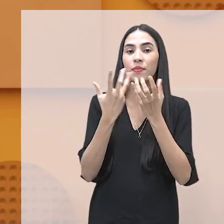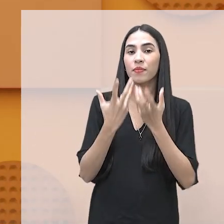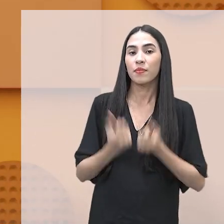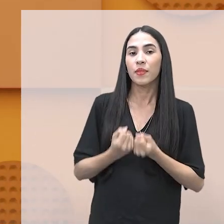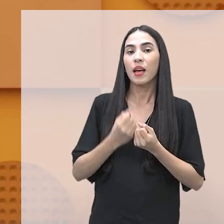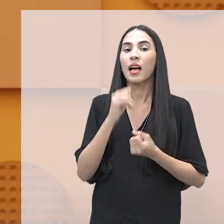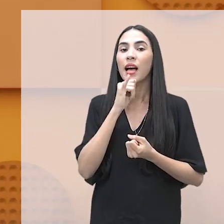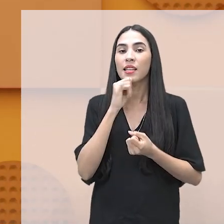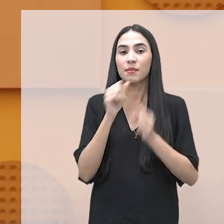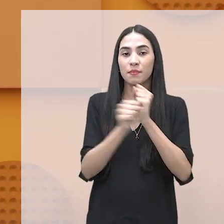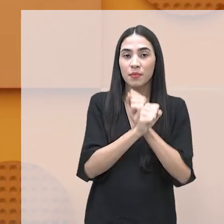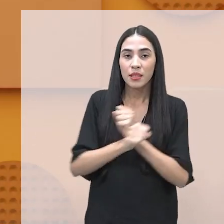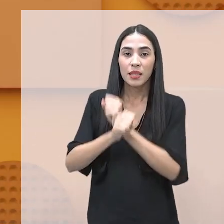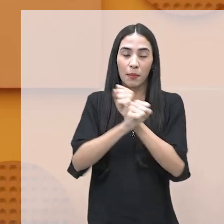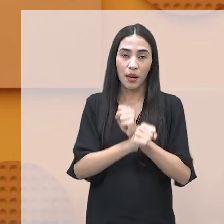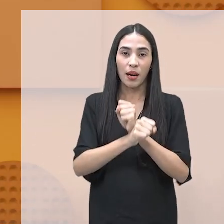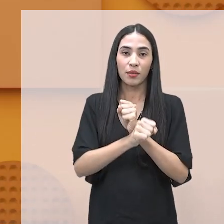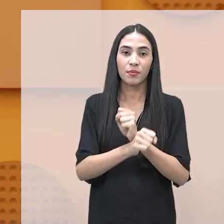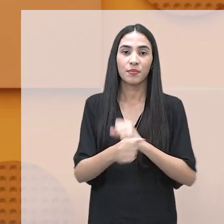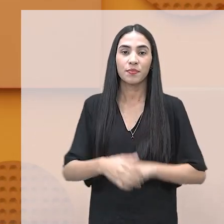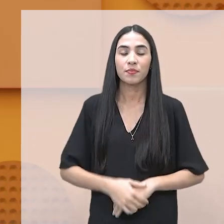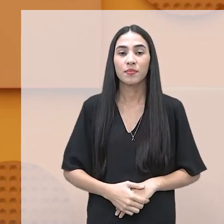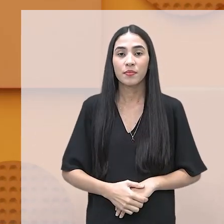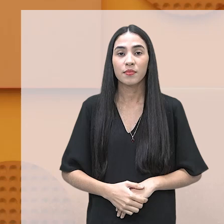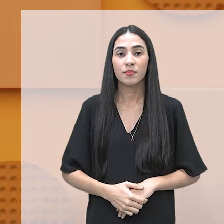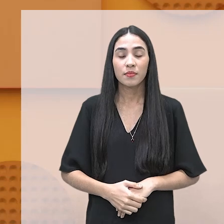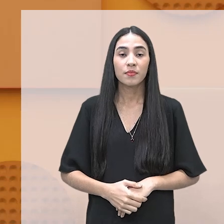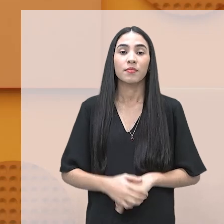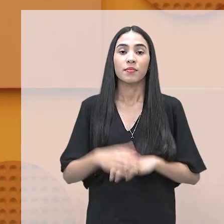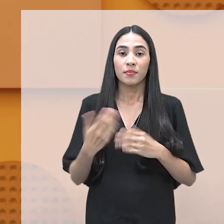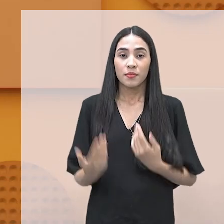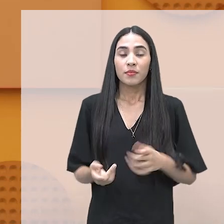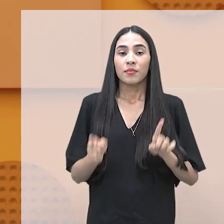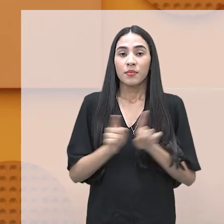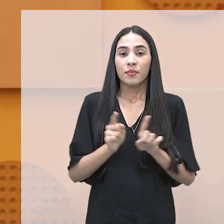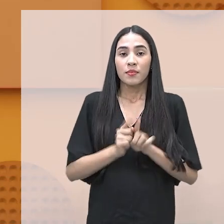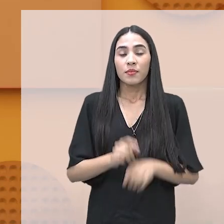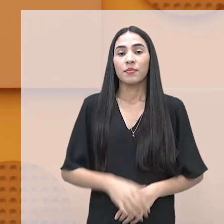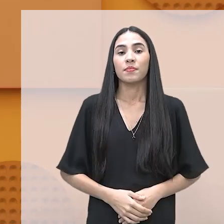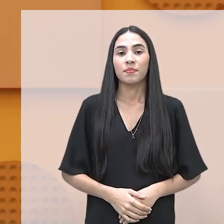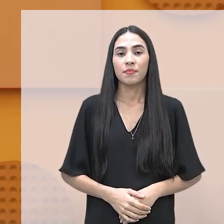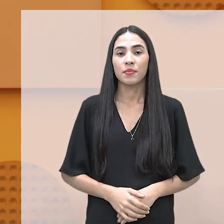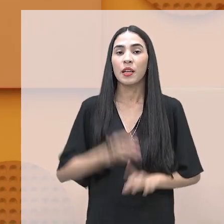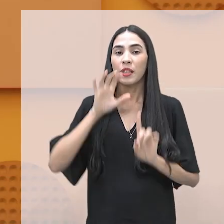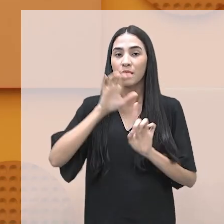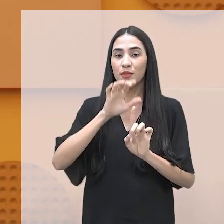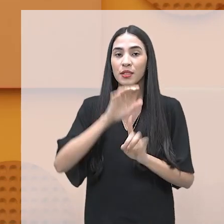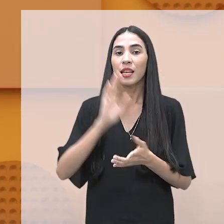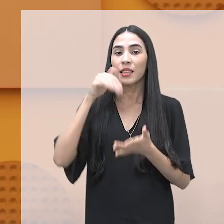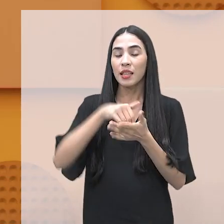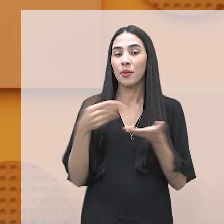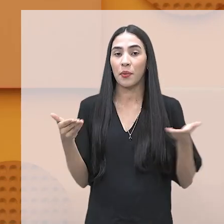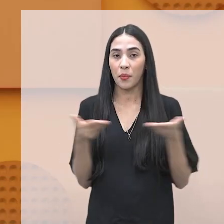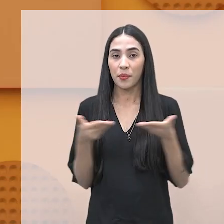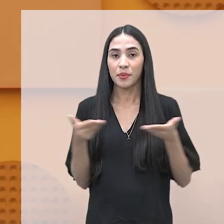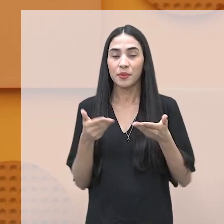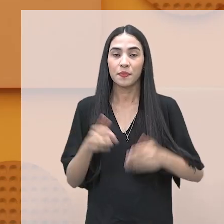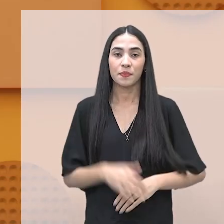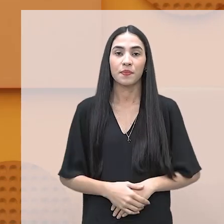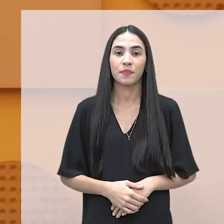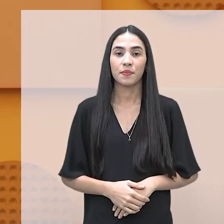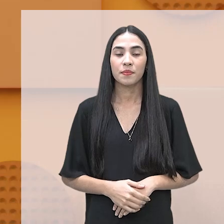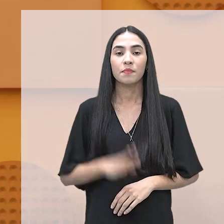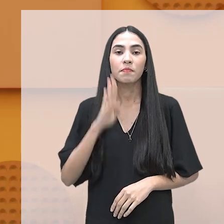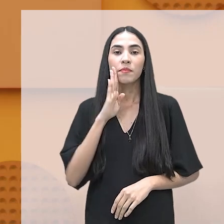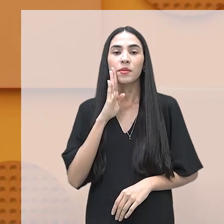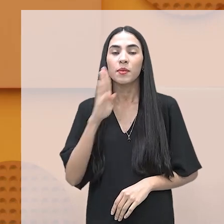trabalho escravizado, gente. E isso, de certa forma, respinga até os dias de hoje,